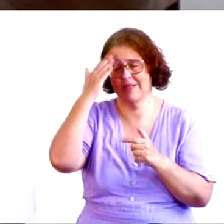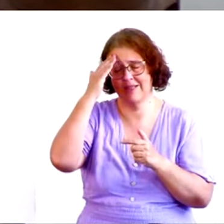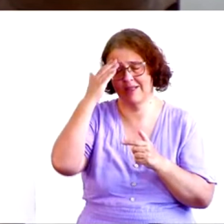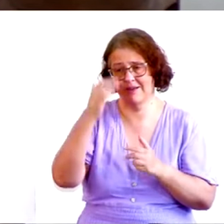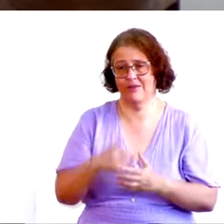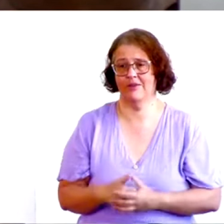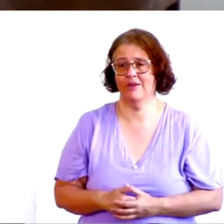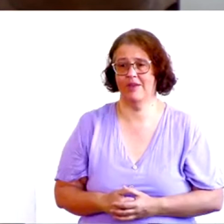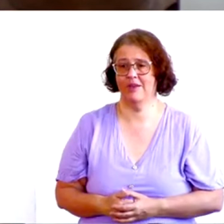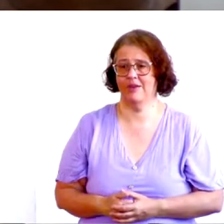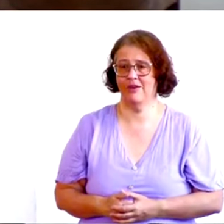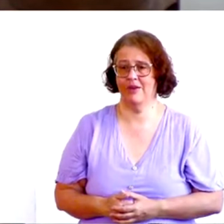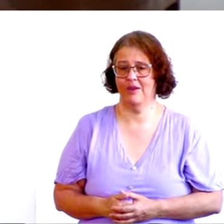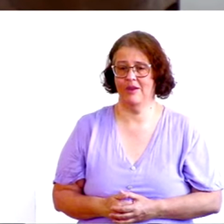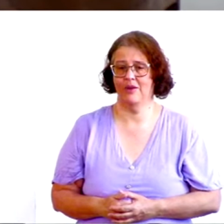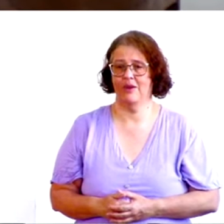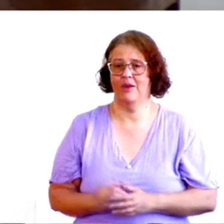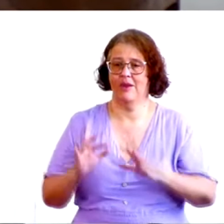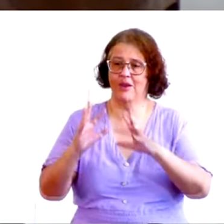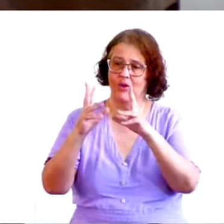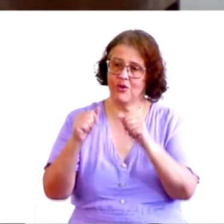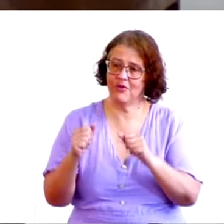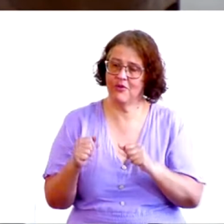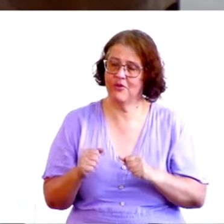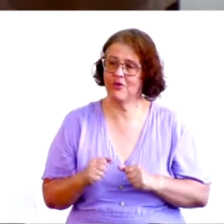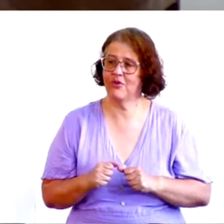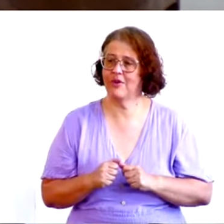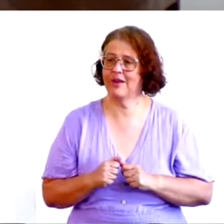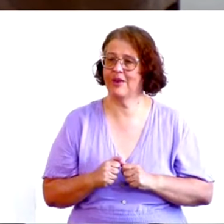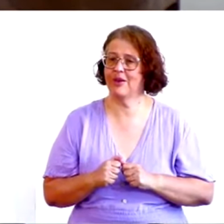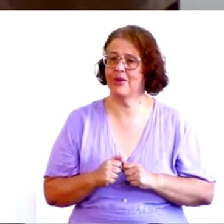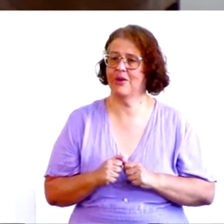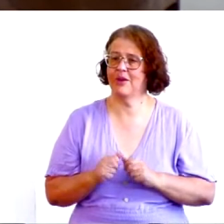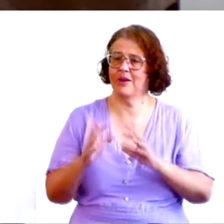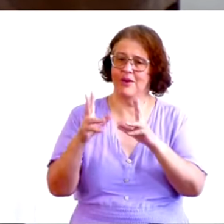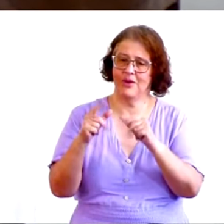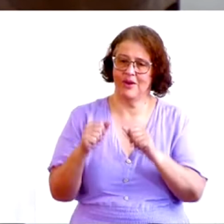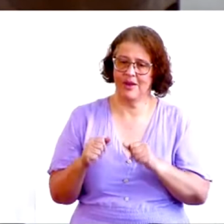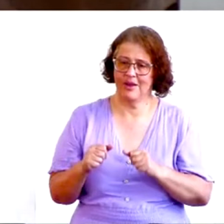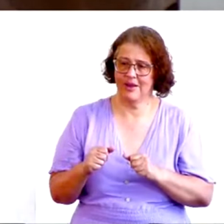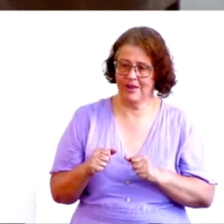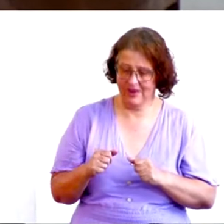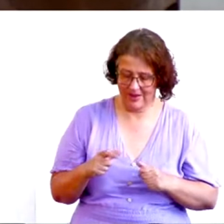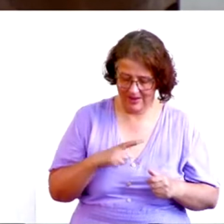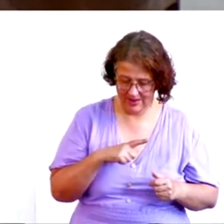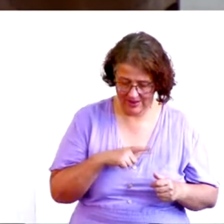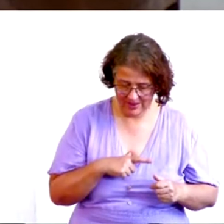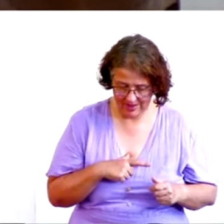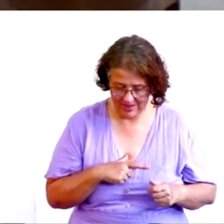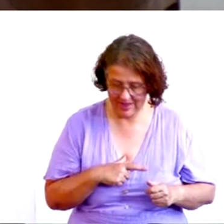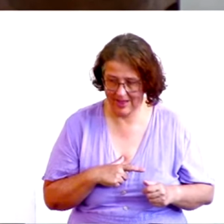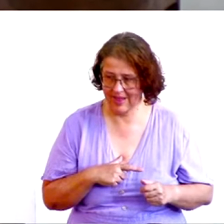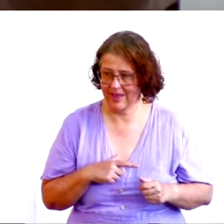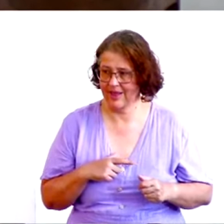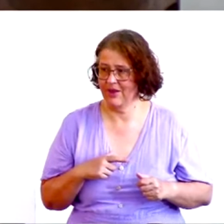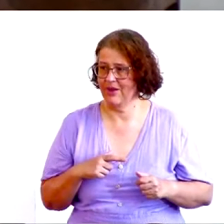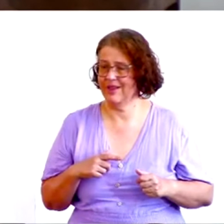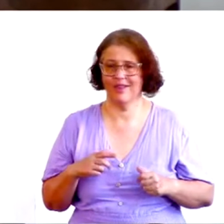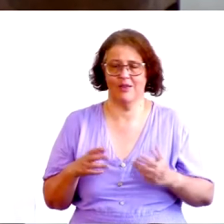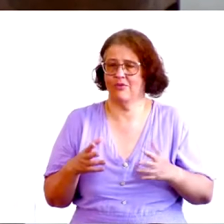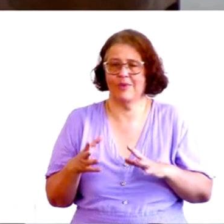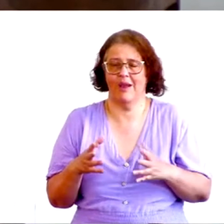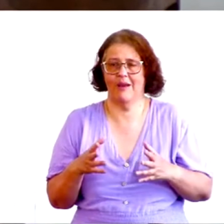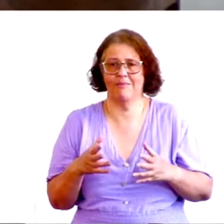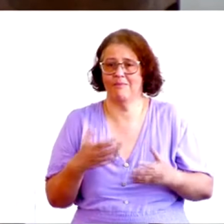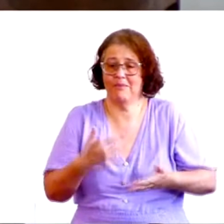você sabe do que você foi preservado você sabe que você não está mais aderiva você sabe que você agora